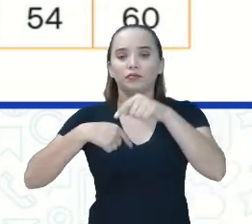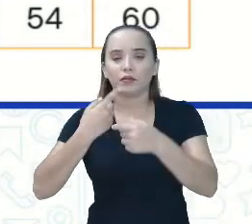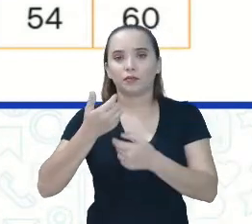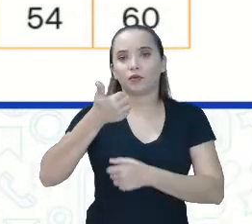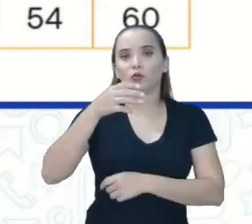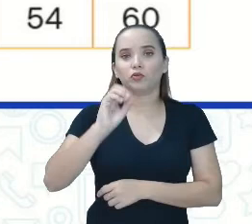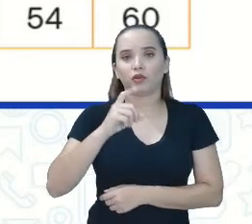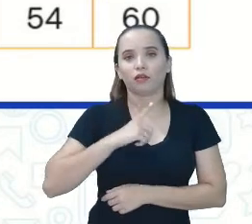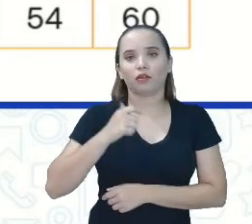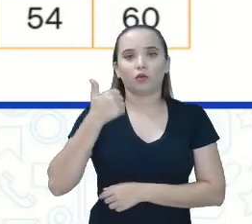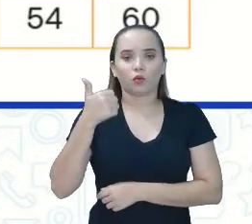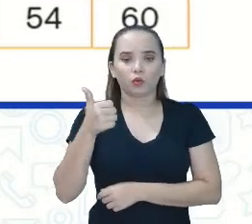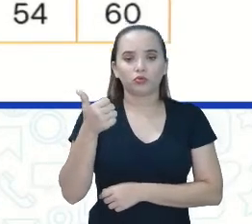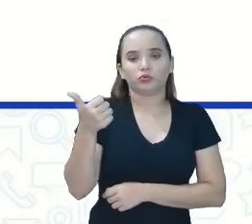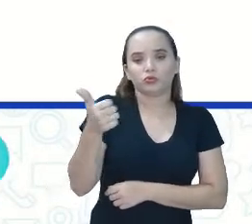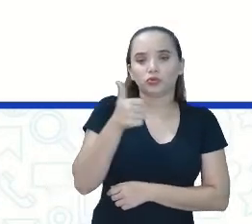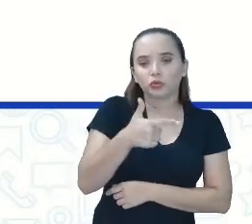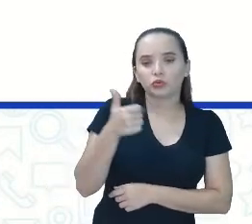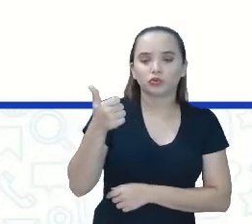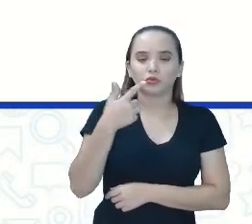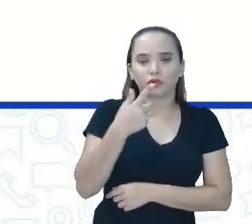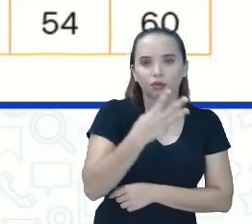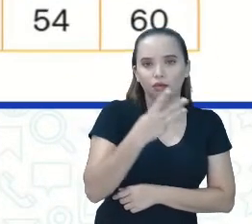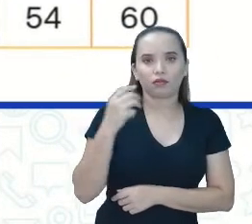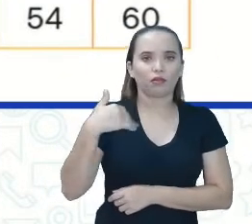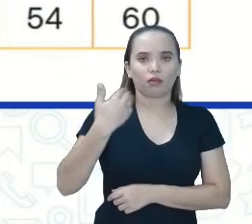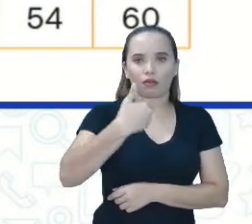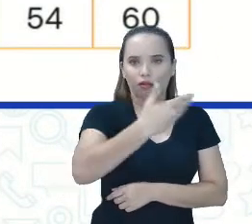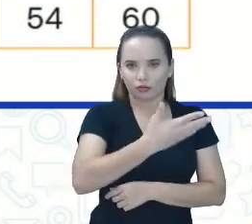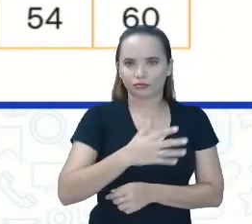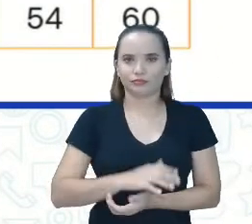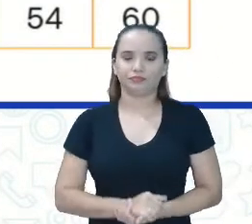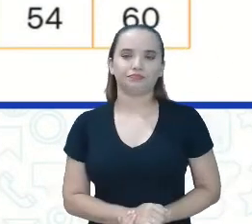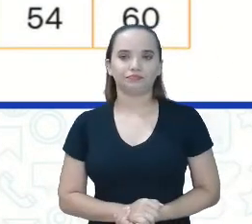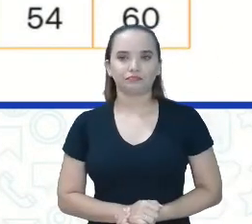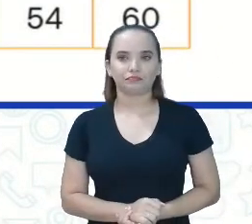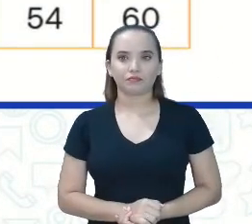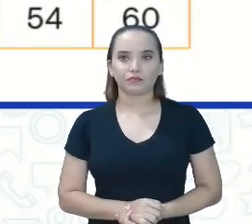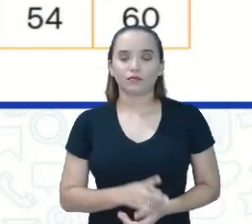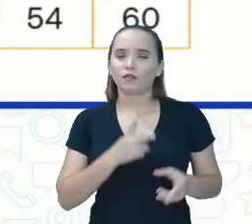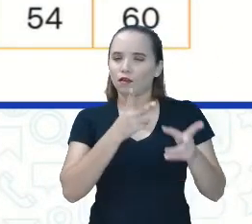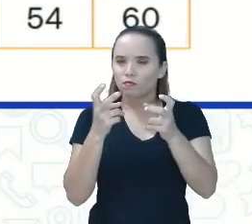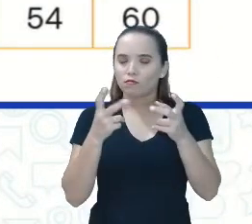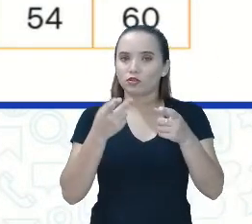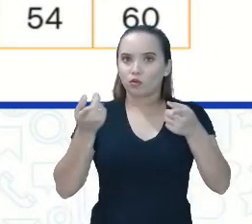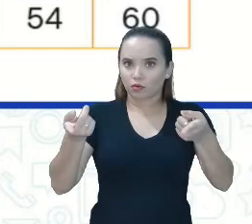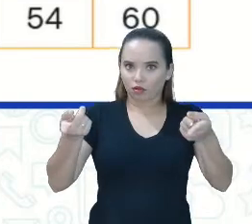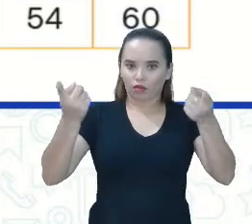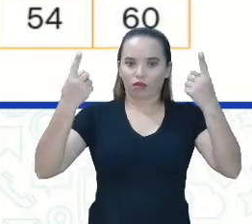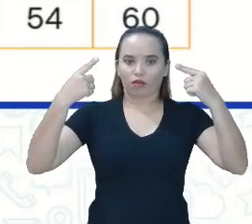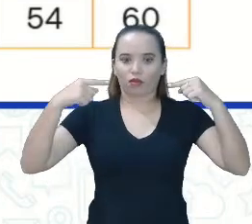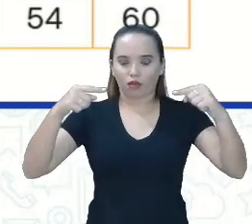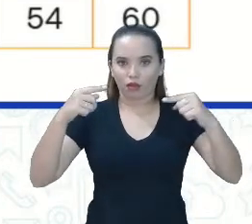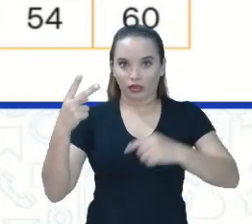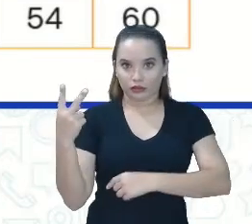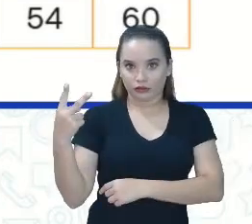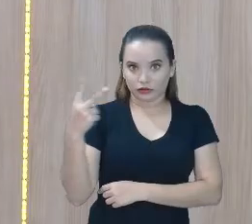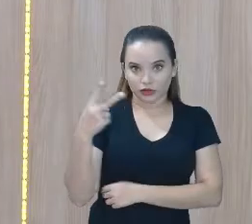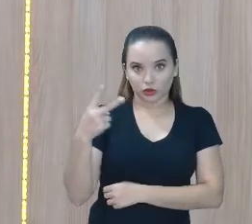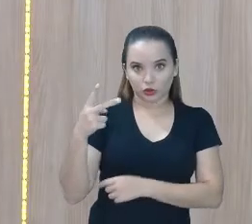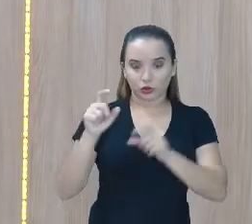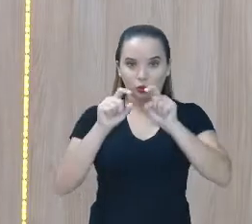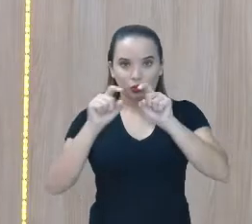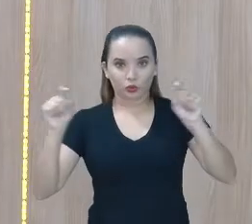12, o 13 e assim por diante. Joia? Pode notar que nas linhas de baixo,